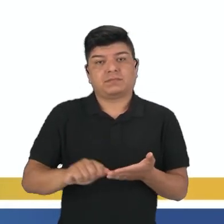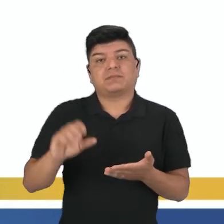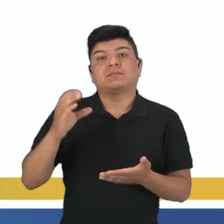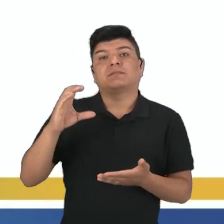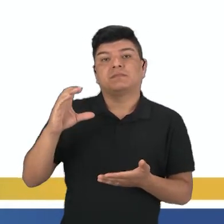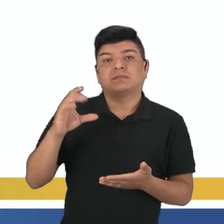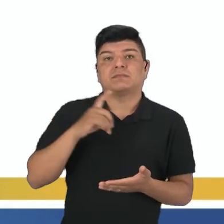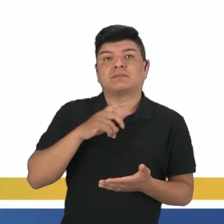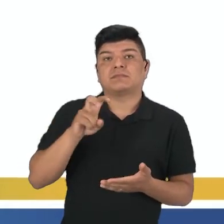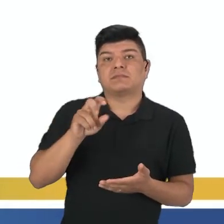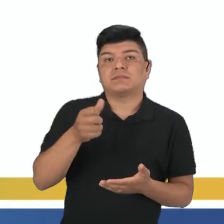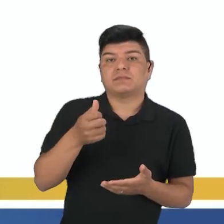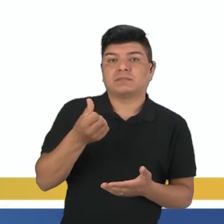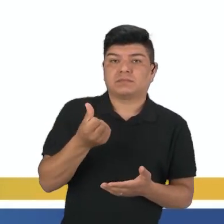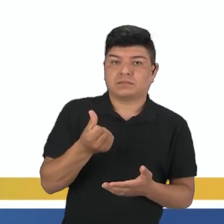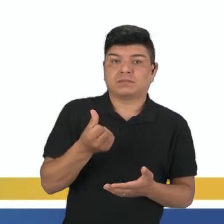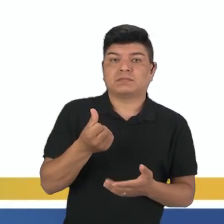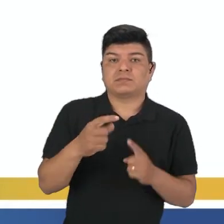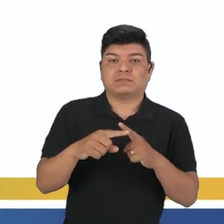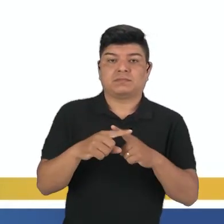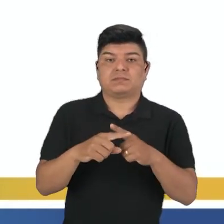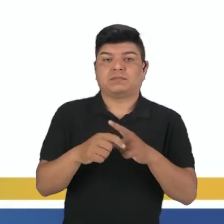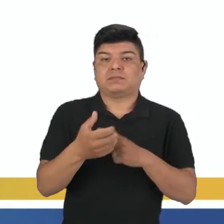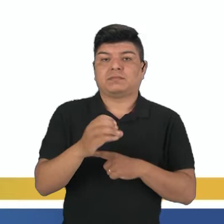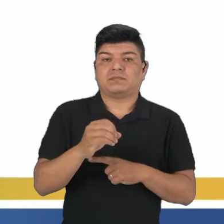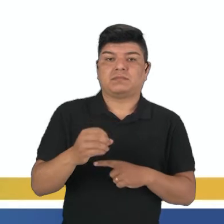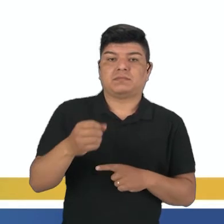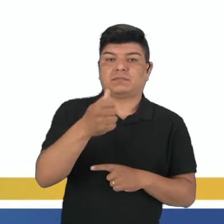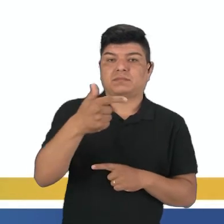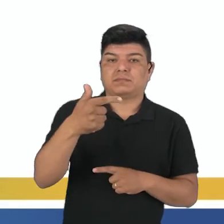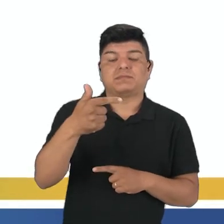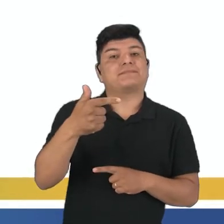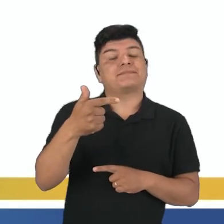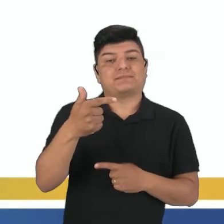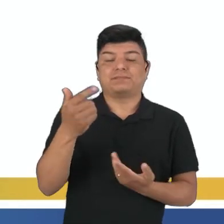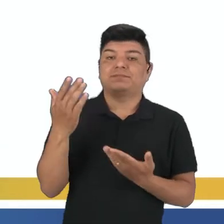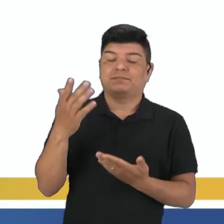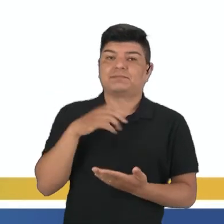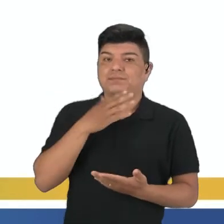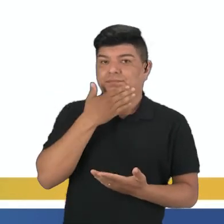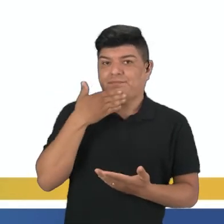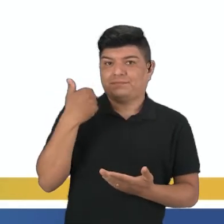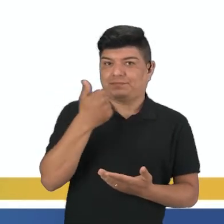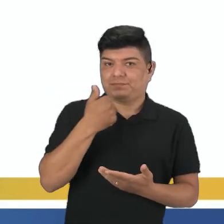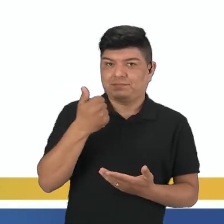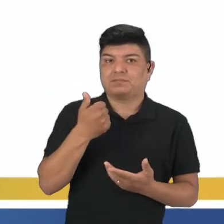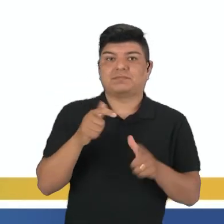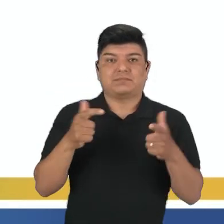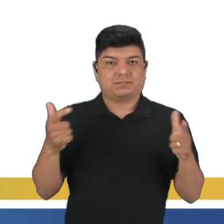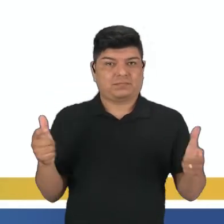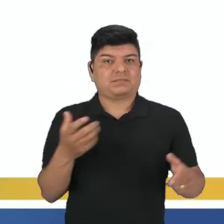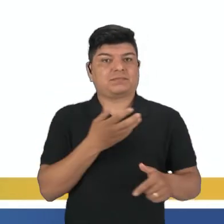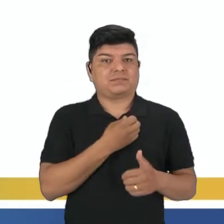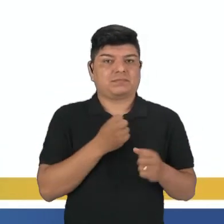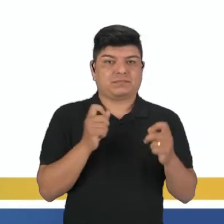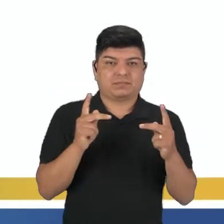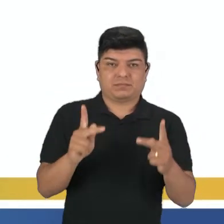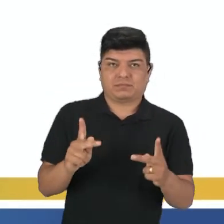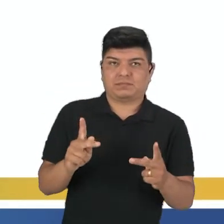científica fica 5,6 multiplicado por 10 elevado a 12. Então, aí você tem uma melhor precisão do tamanho desse número,